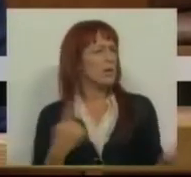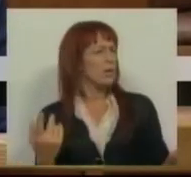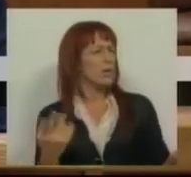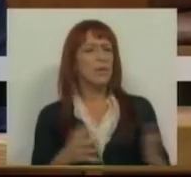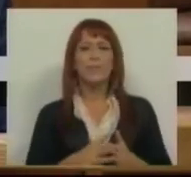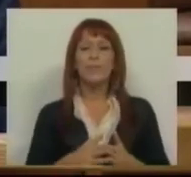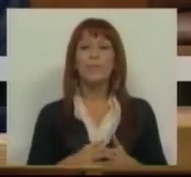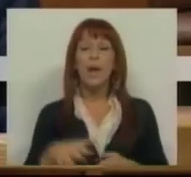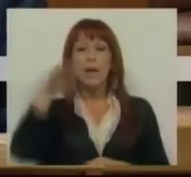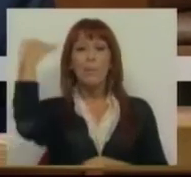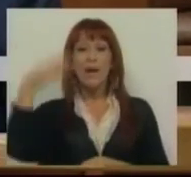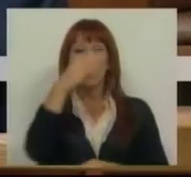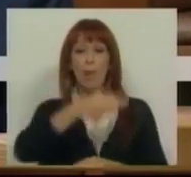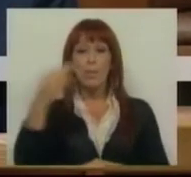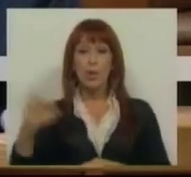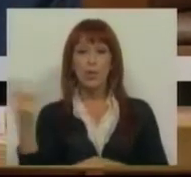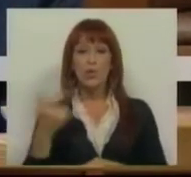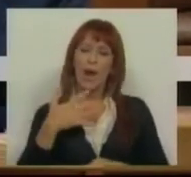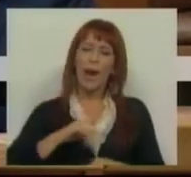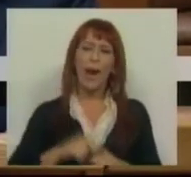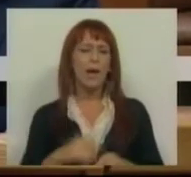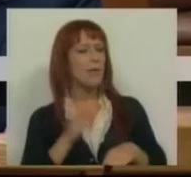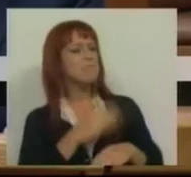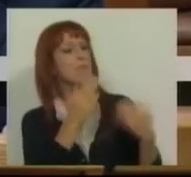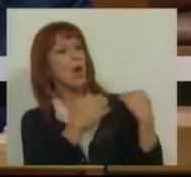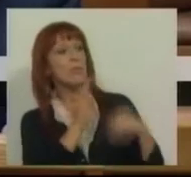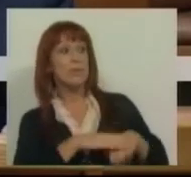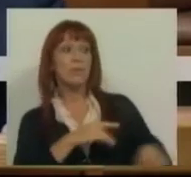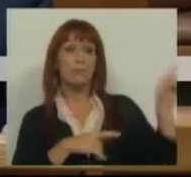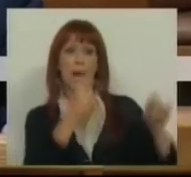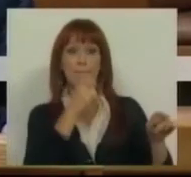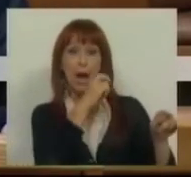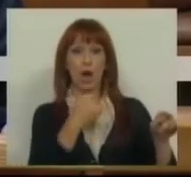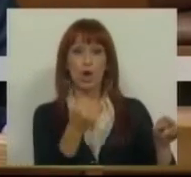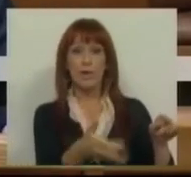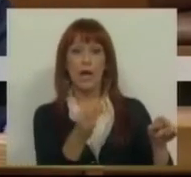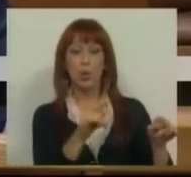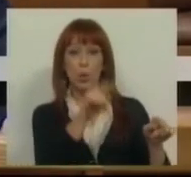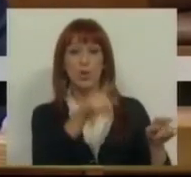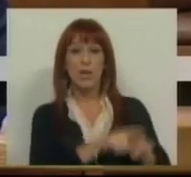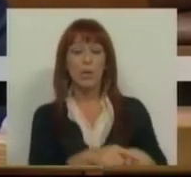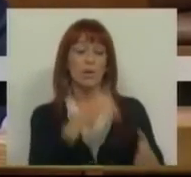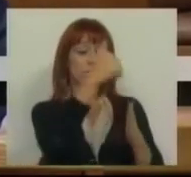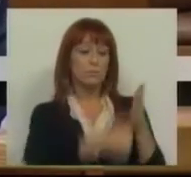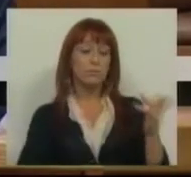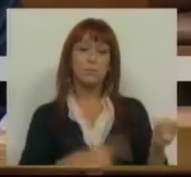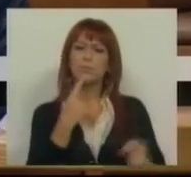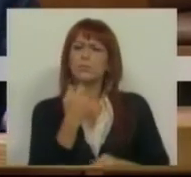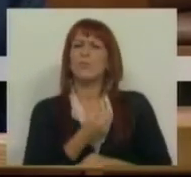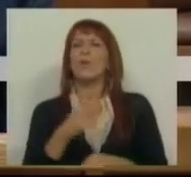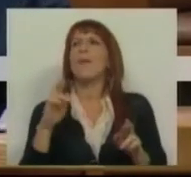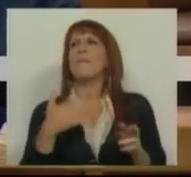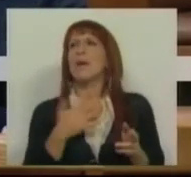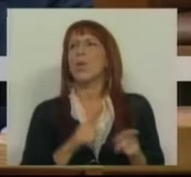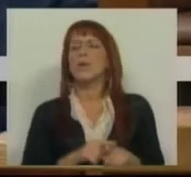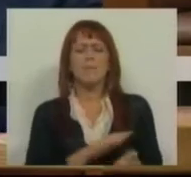Constitucional. Passos Coelho e Paulo Portas pretendem responsabilizar em maio de 2014 a Constituição que há muito